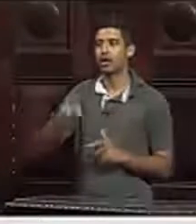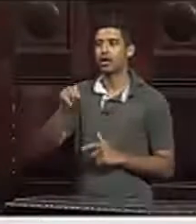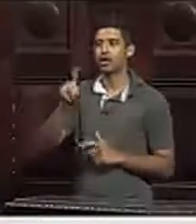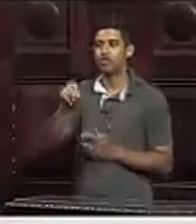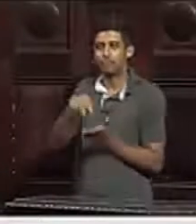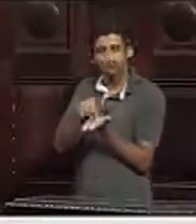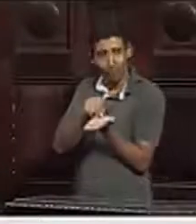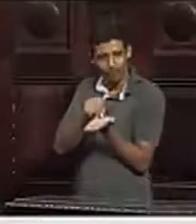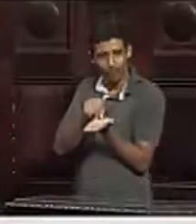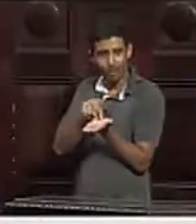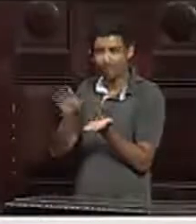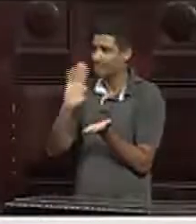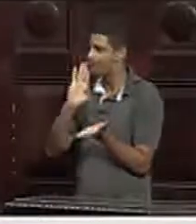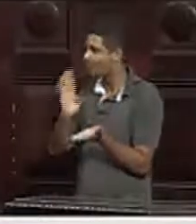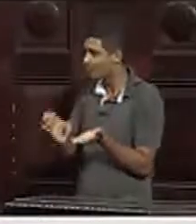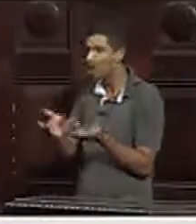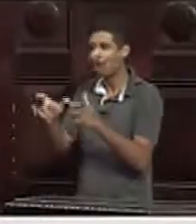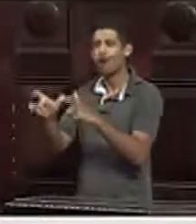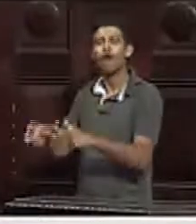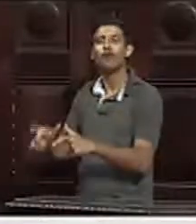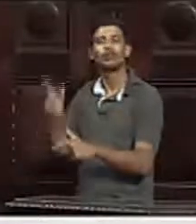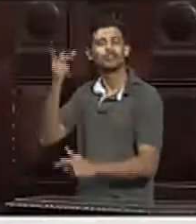em São Paulo.